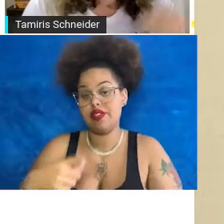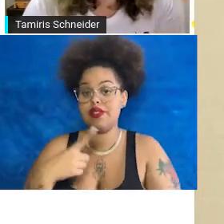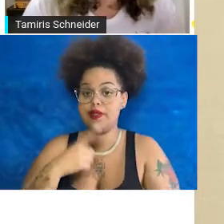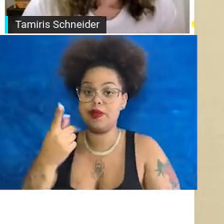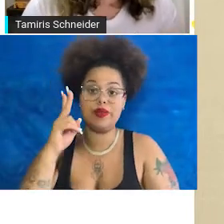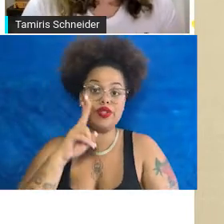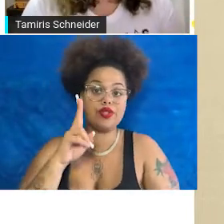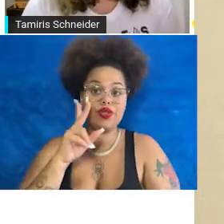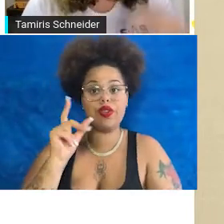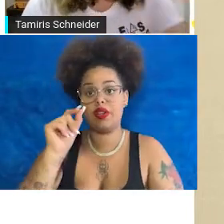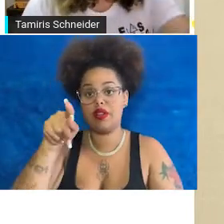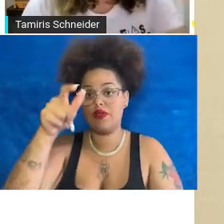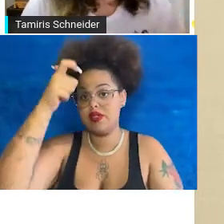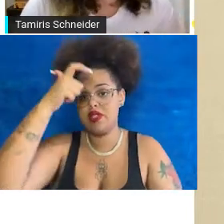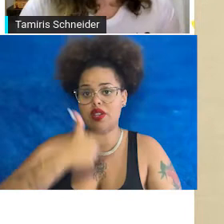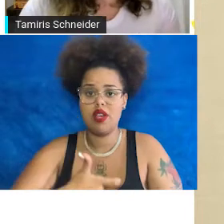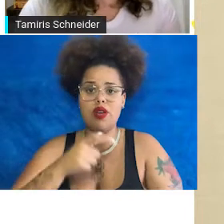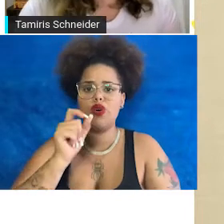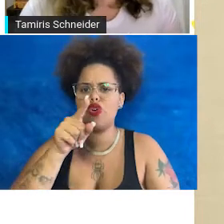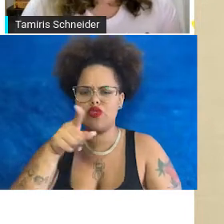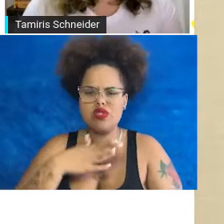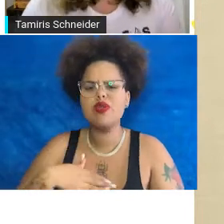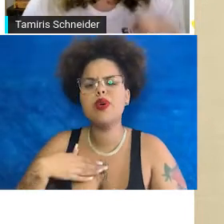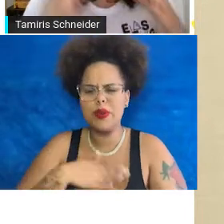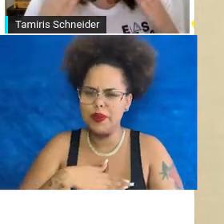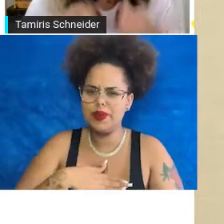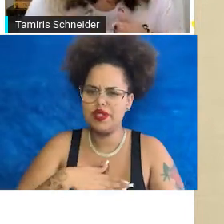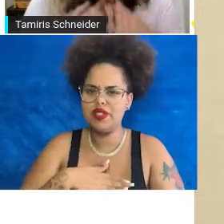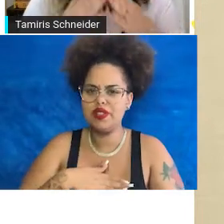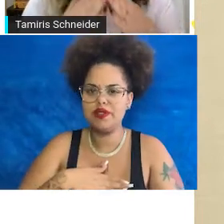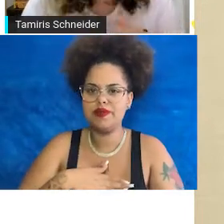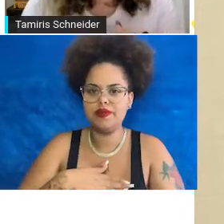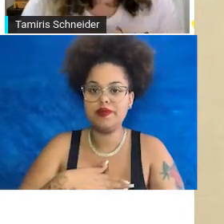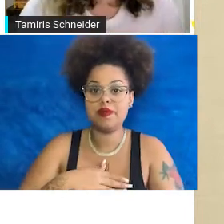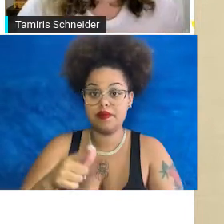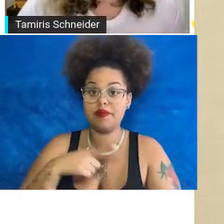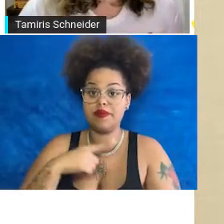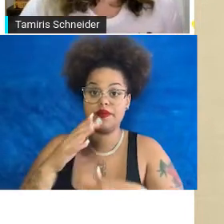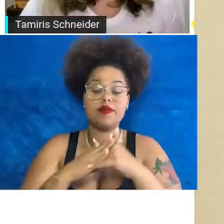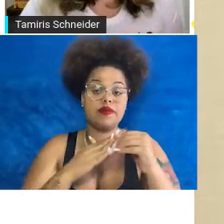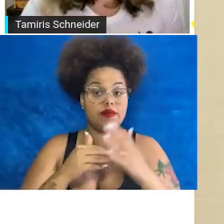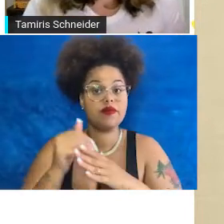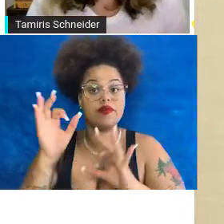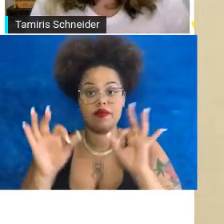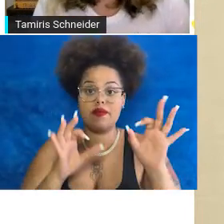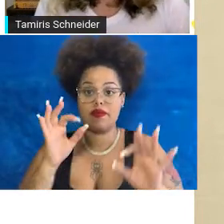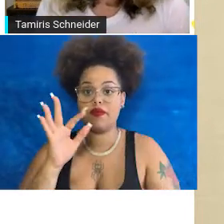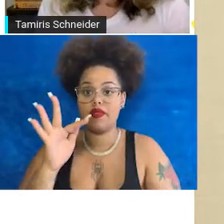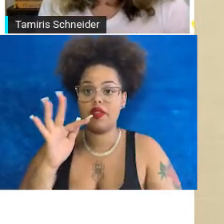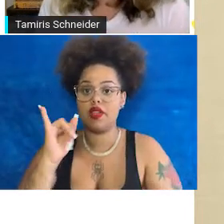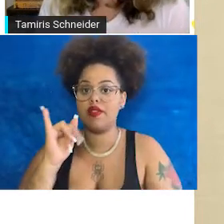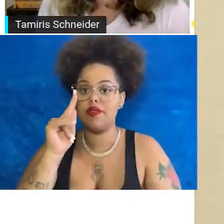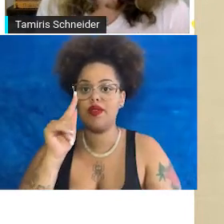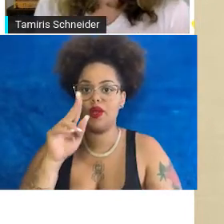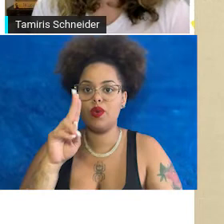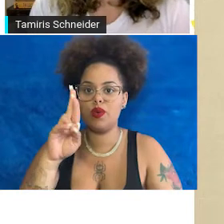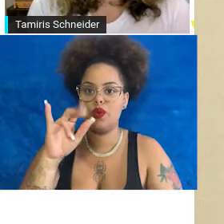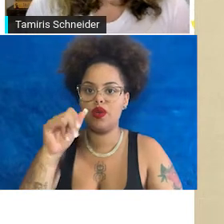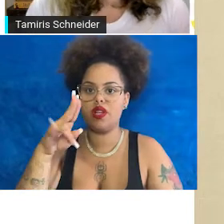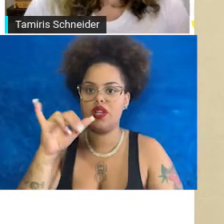história, quem você é, o que você gosta, né? Então, tem essa função específica, o figurinista, para essa